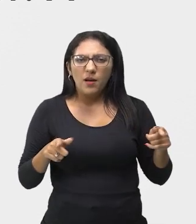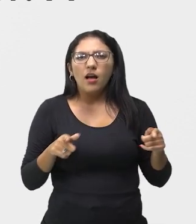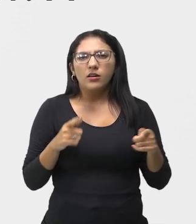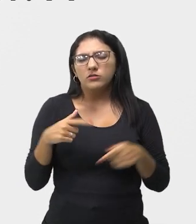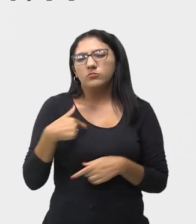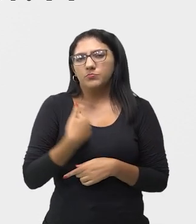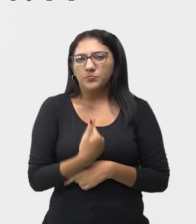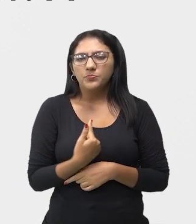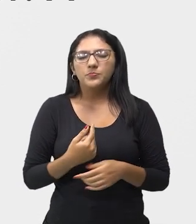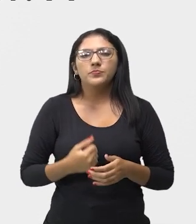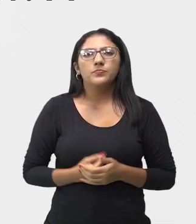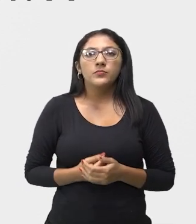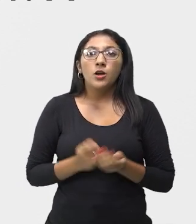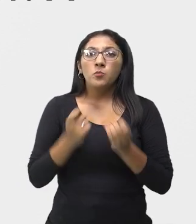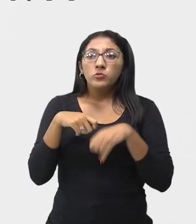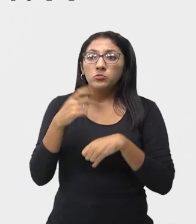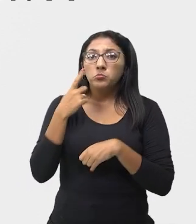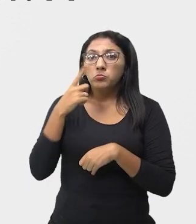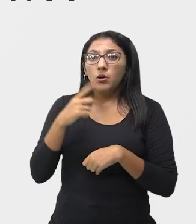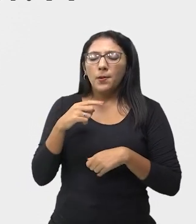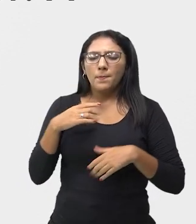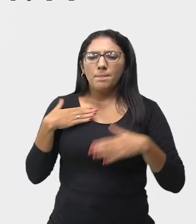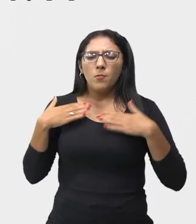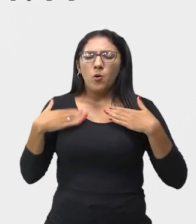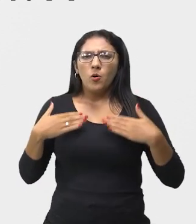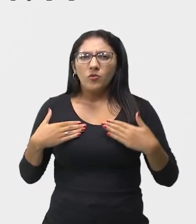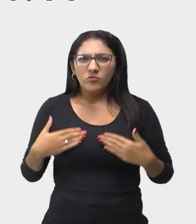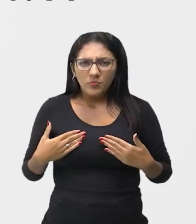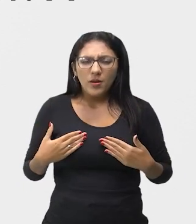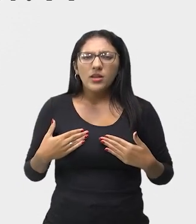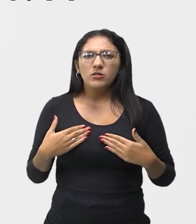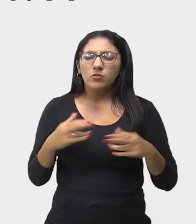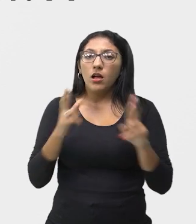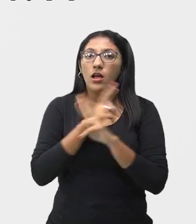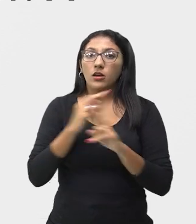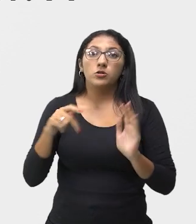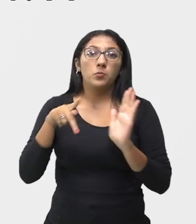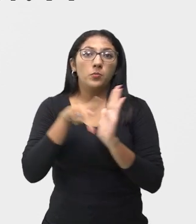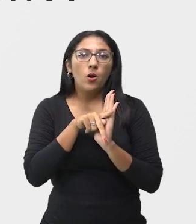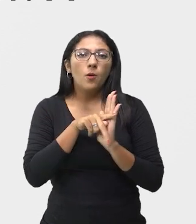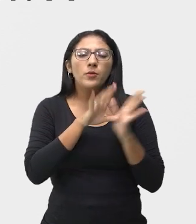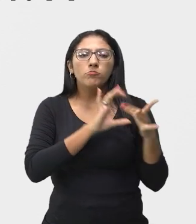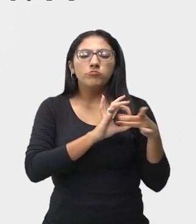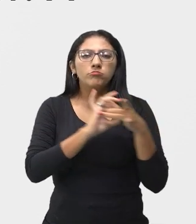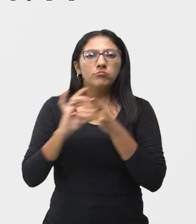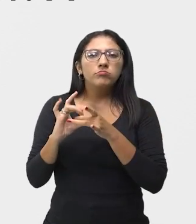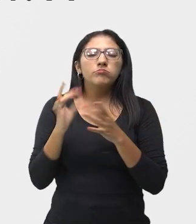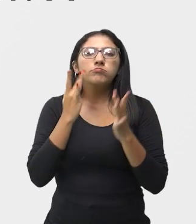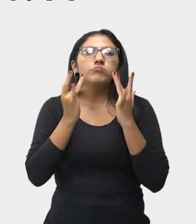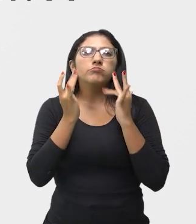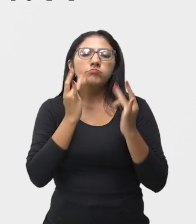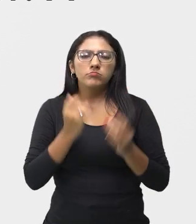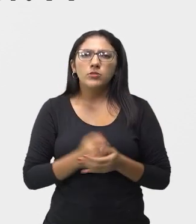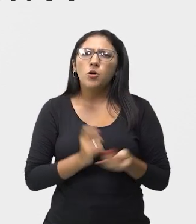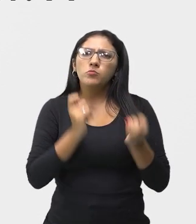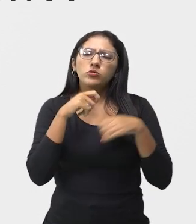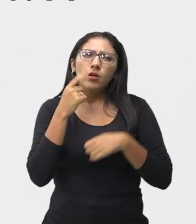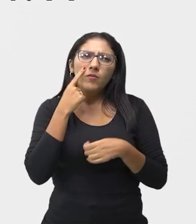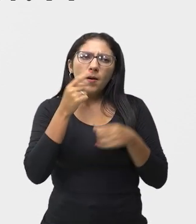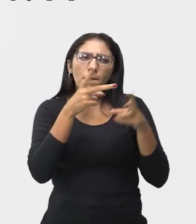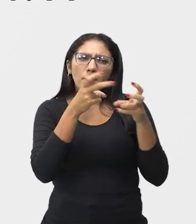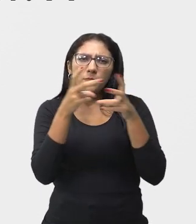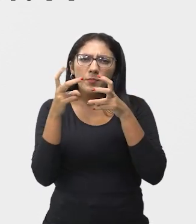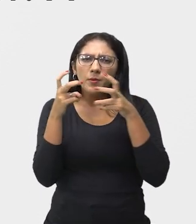e escrevemos. Podemos dizer que os movimentos são vocábulos cênicos do teatro. Podemos ler essas linguagens na